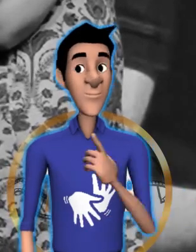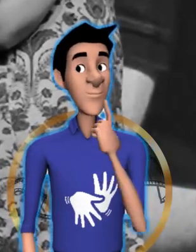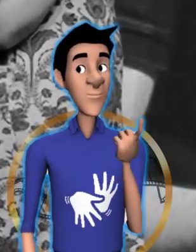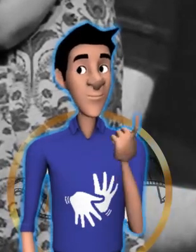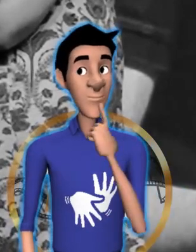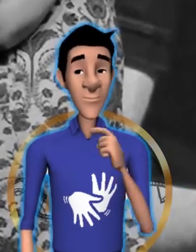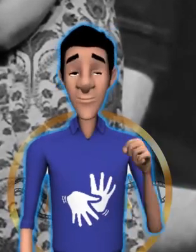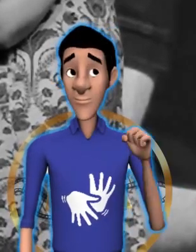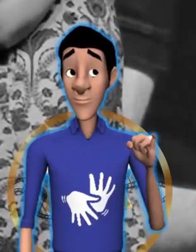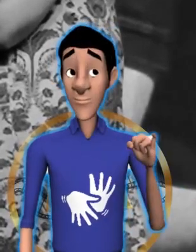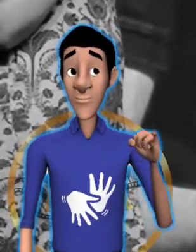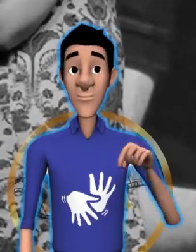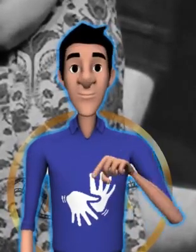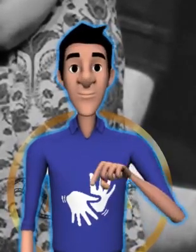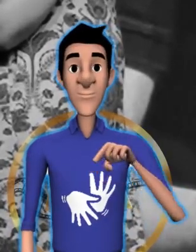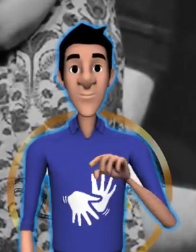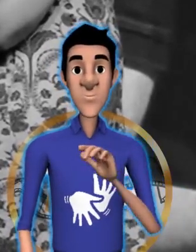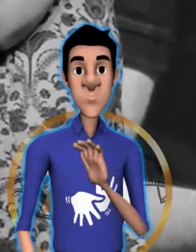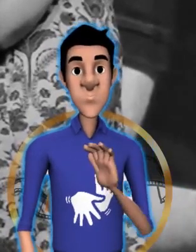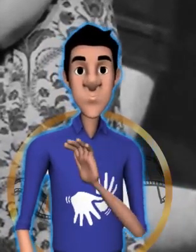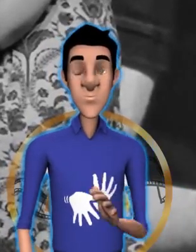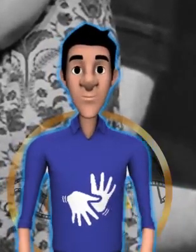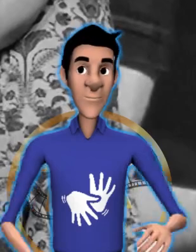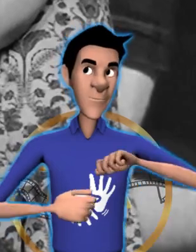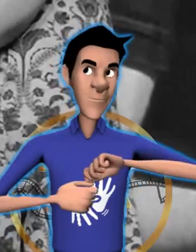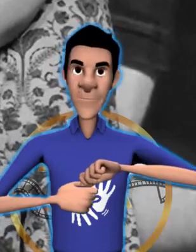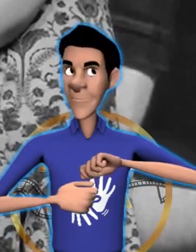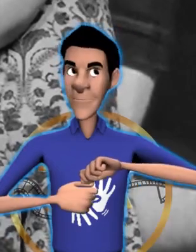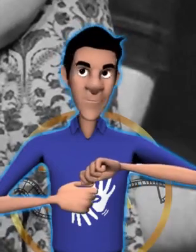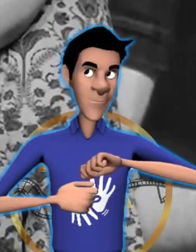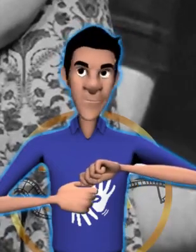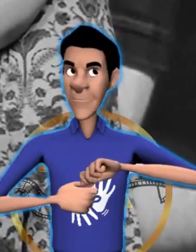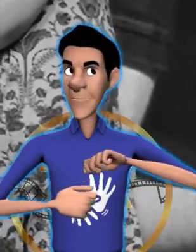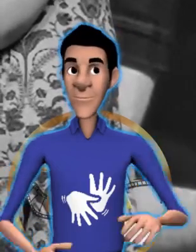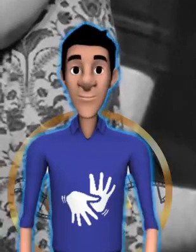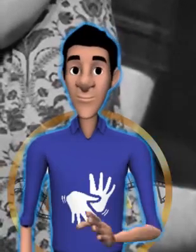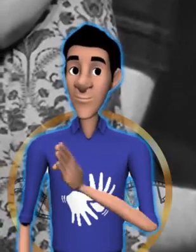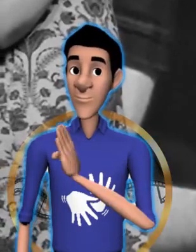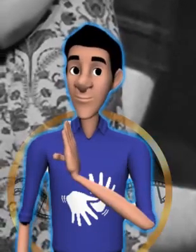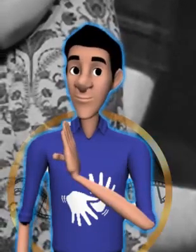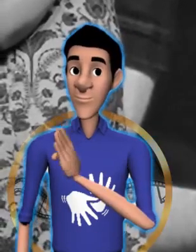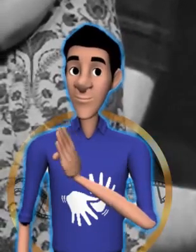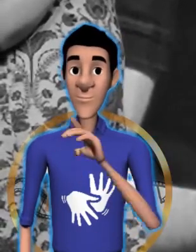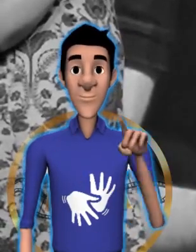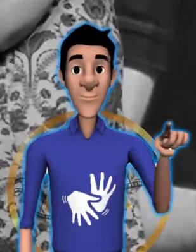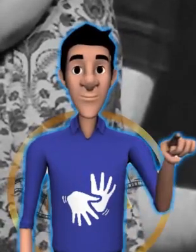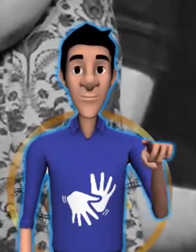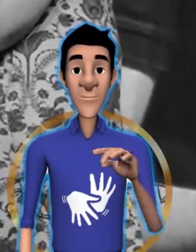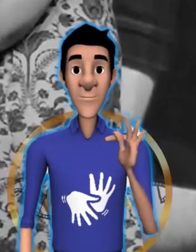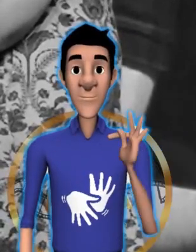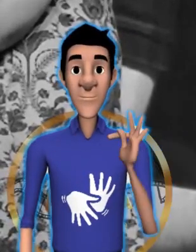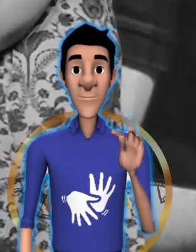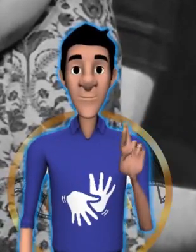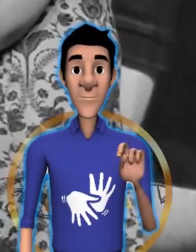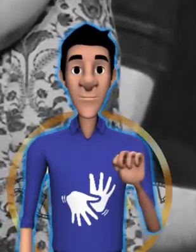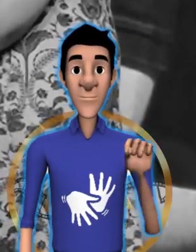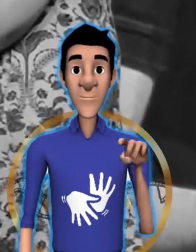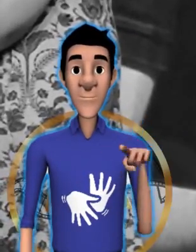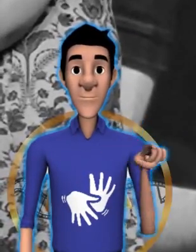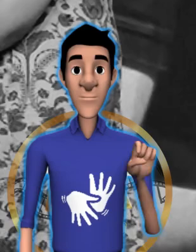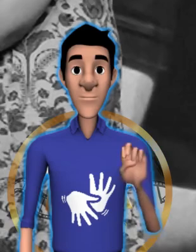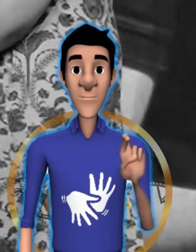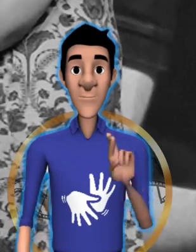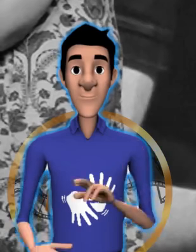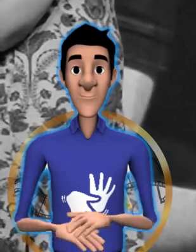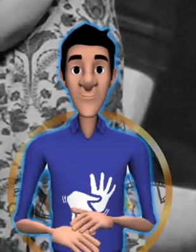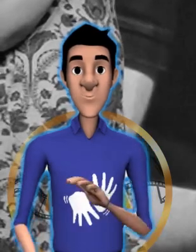ficar curando os outros com a história? Tá usando o propósito da Luísa. A Luísa tá fazendo coisas que pessoas de 50, 60 anos não conseguiram fazer. Então, como que